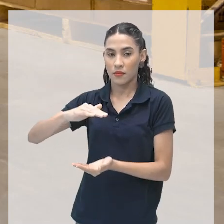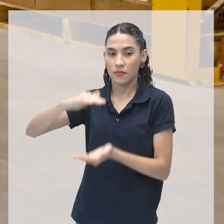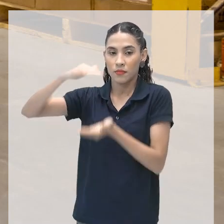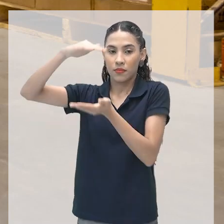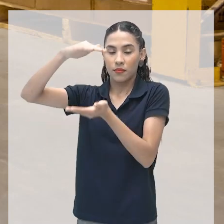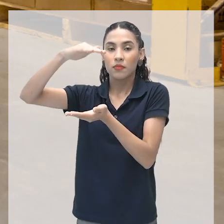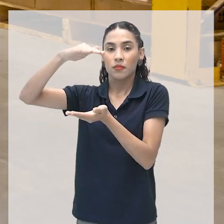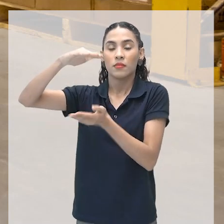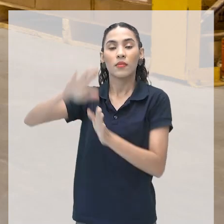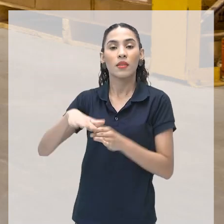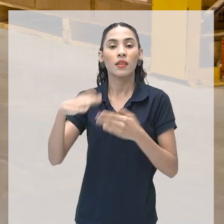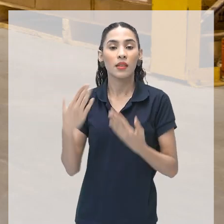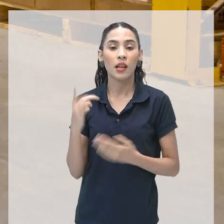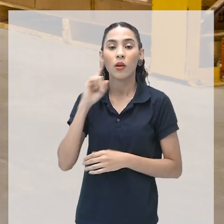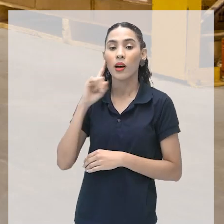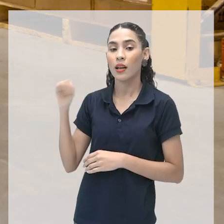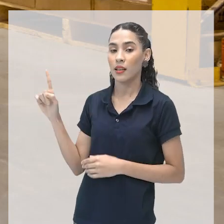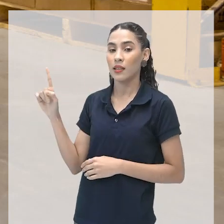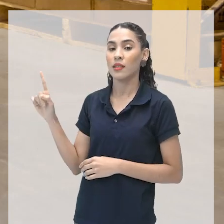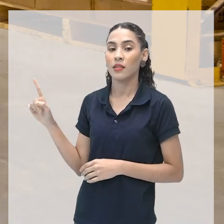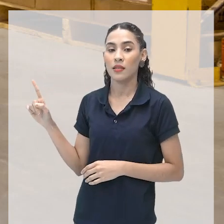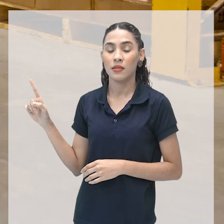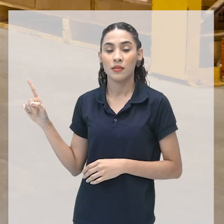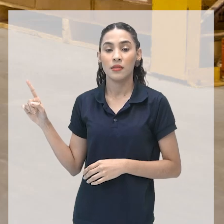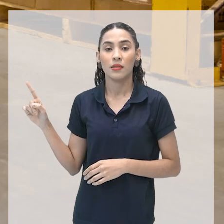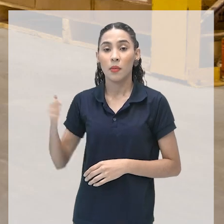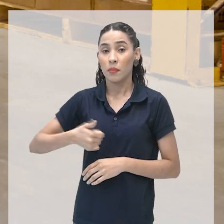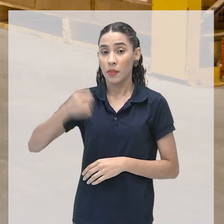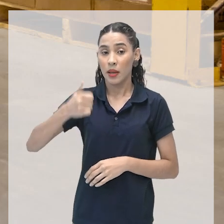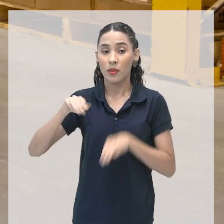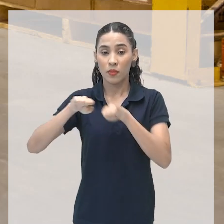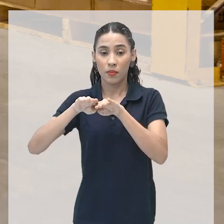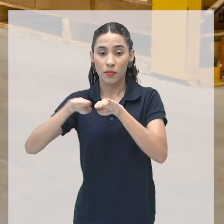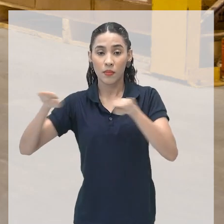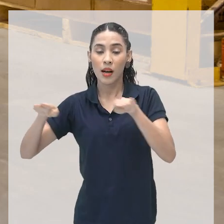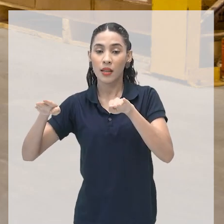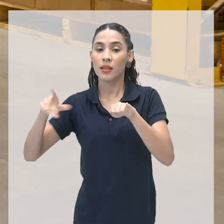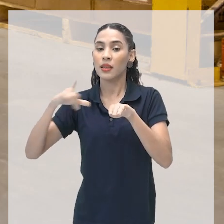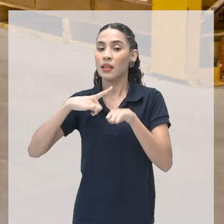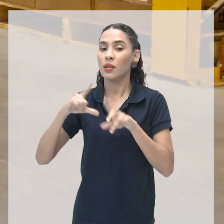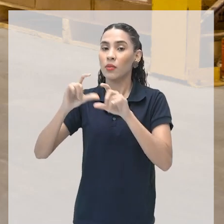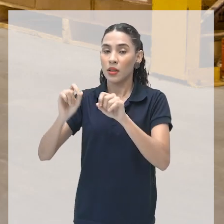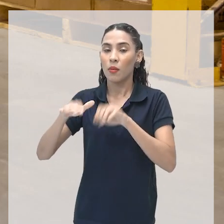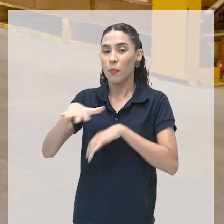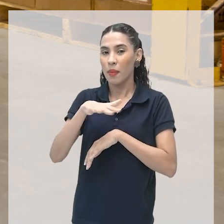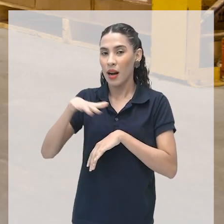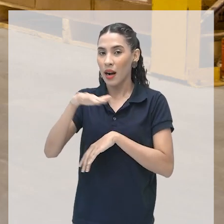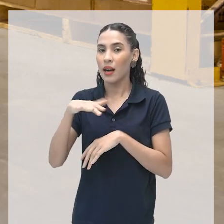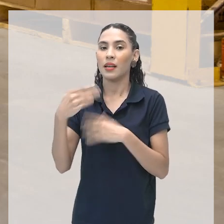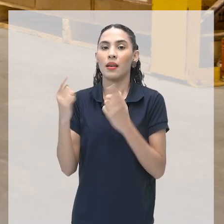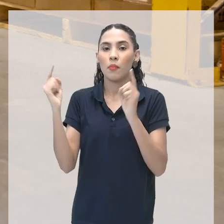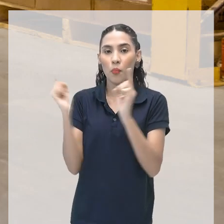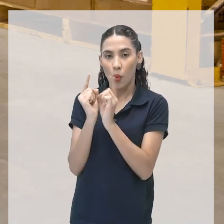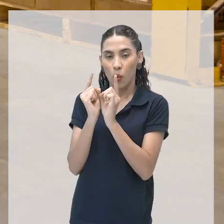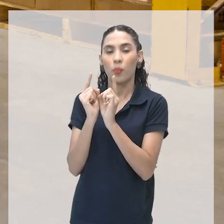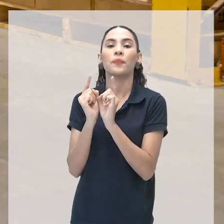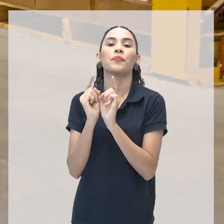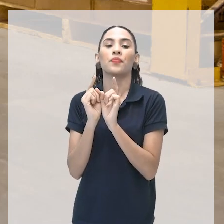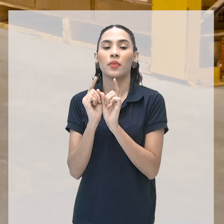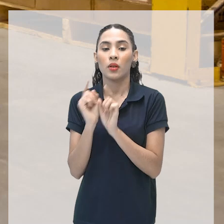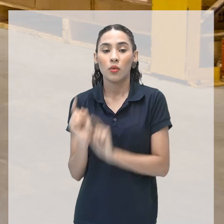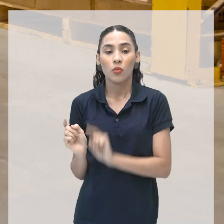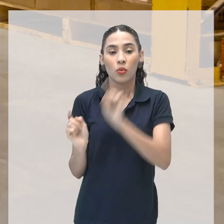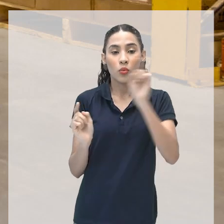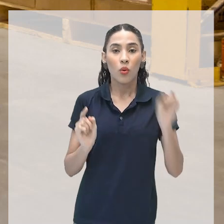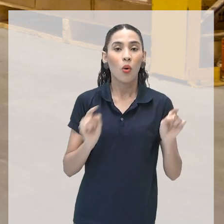outra. Né? E aí, dessa forma, esse primeiro pallet está ocupando uma área menor. Né? Enquanto